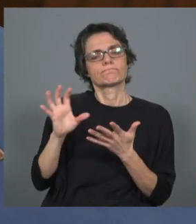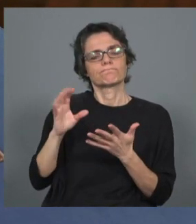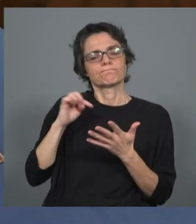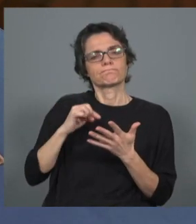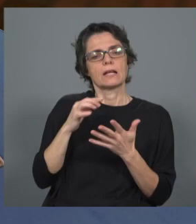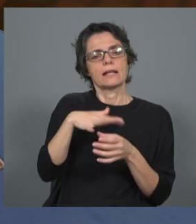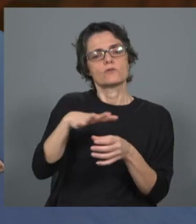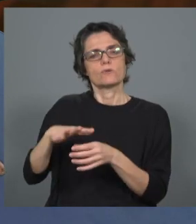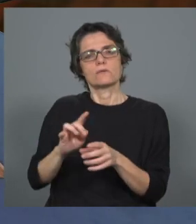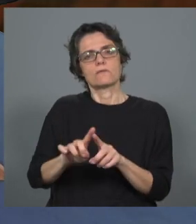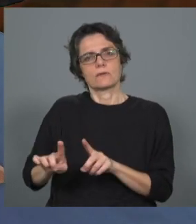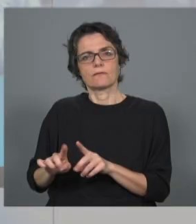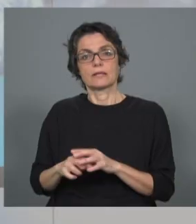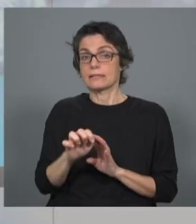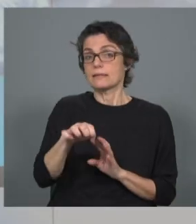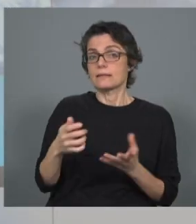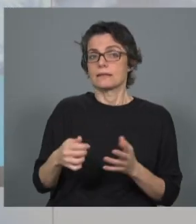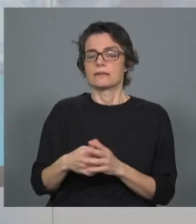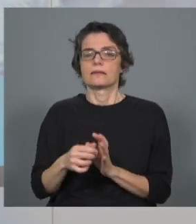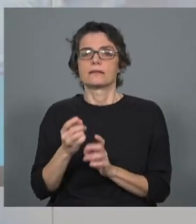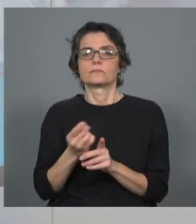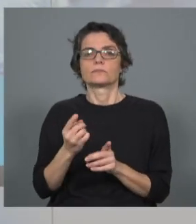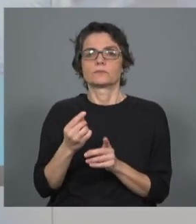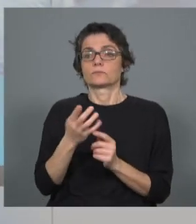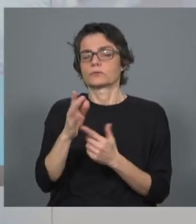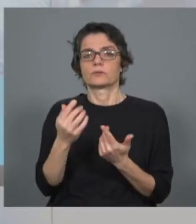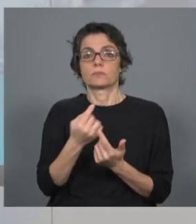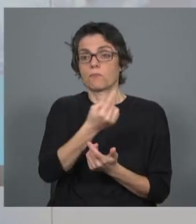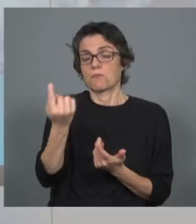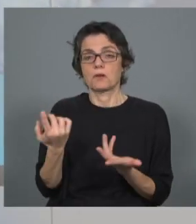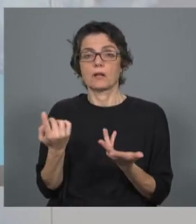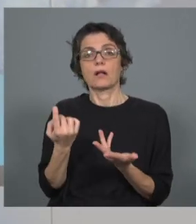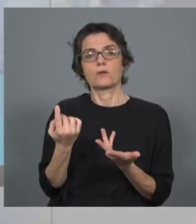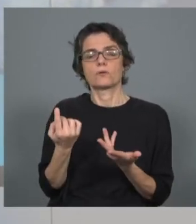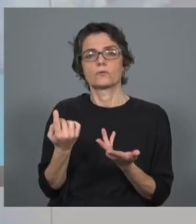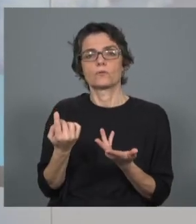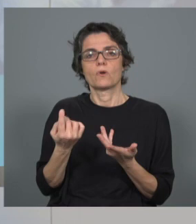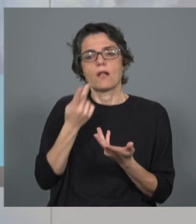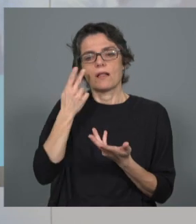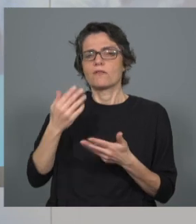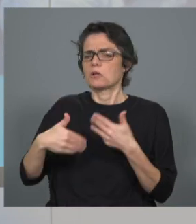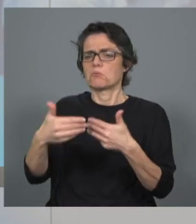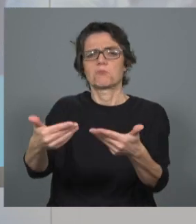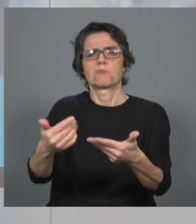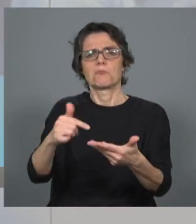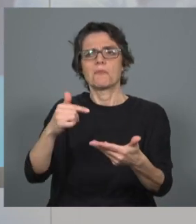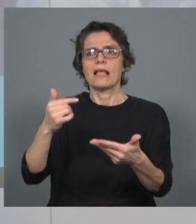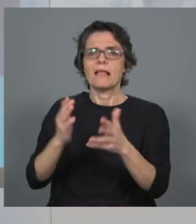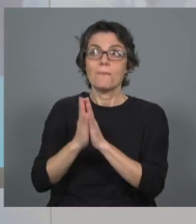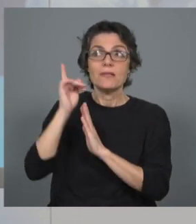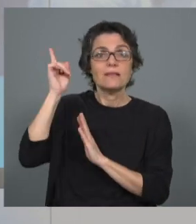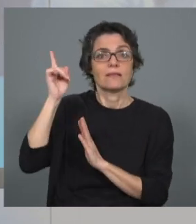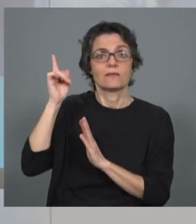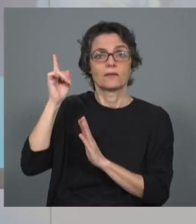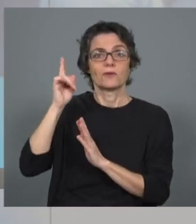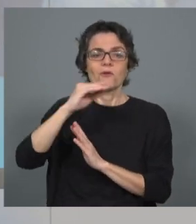contextos, diferentes nuances, sim. Sim, é verdade. Qualquer um de nós, dentro do seu contexto, Deus vai chamá-lo aí. Não vai chamá-lo fora, vai chamá-lo com aquilo que